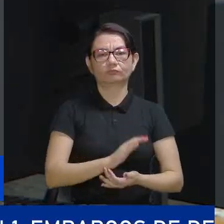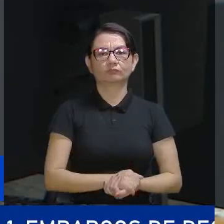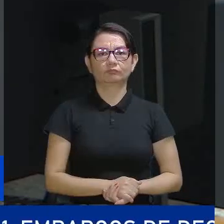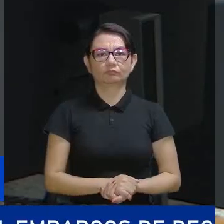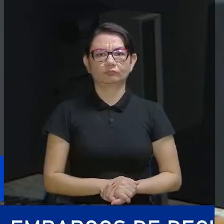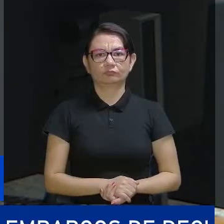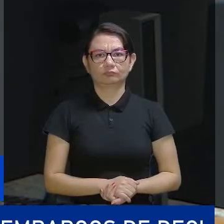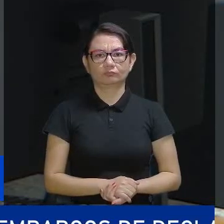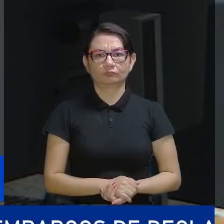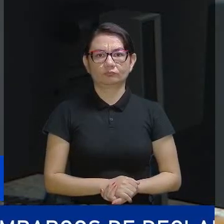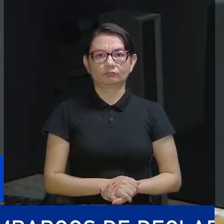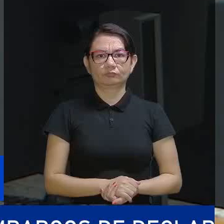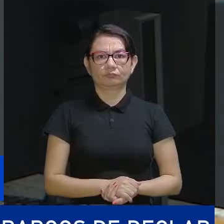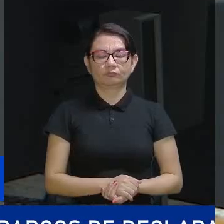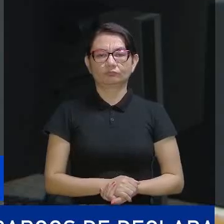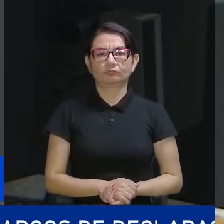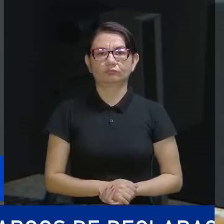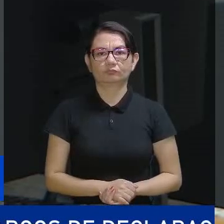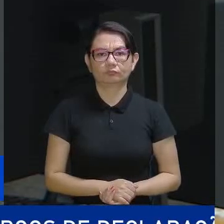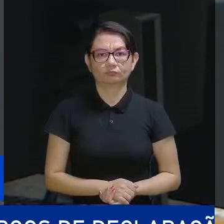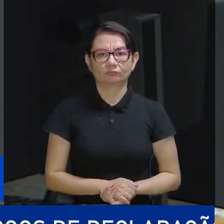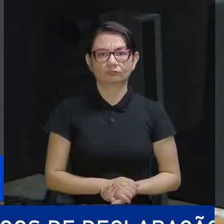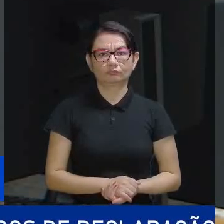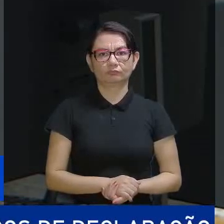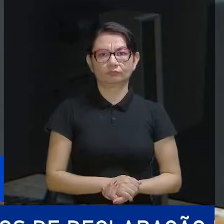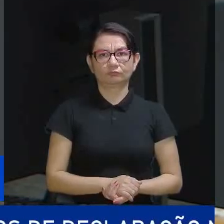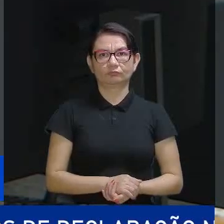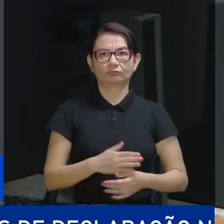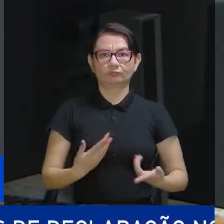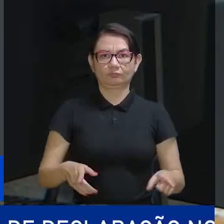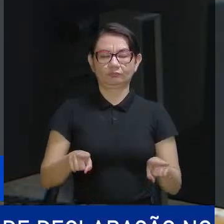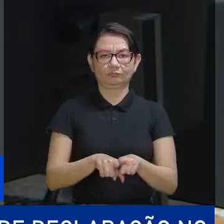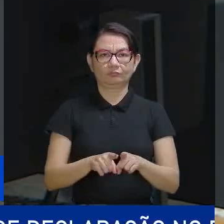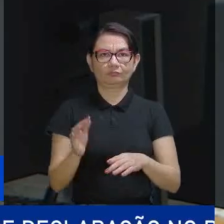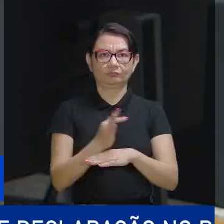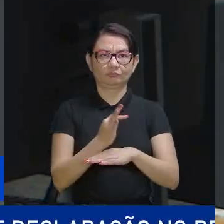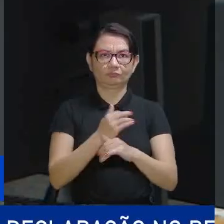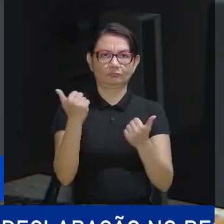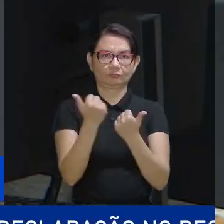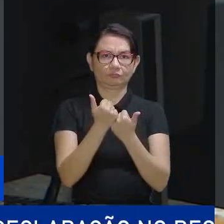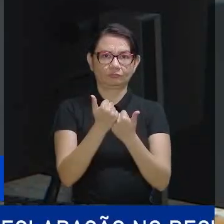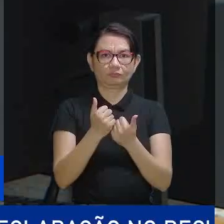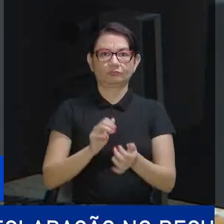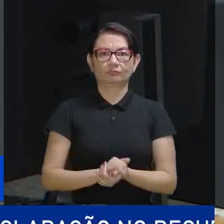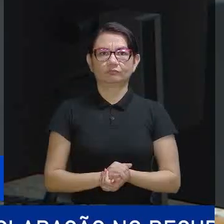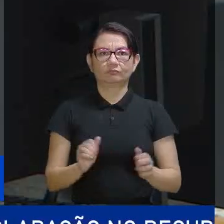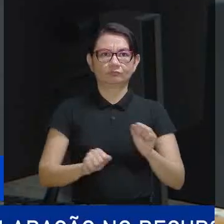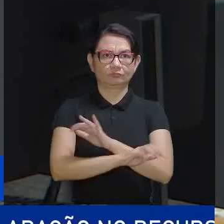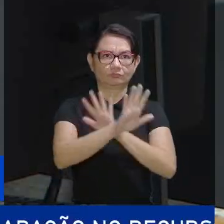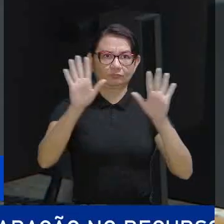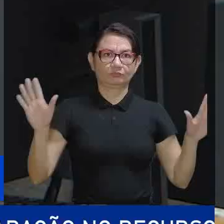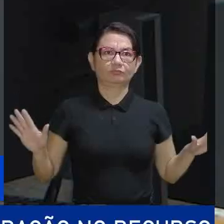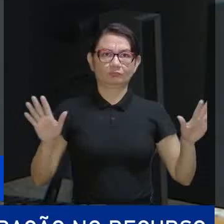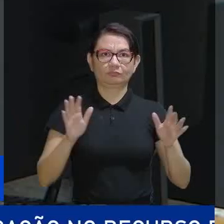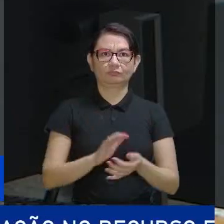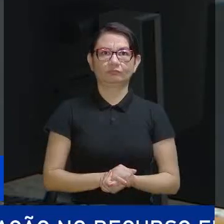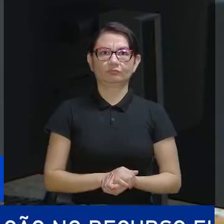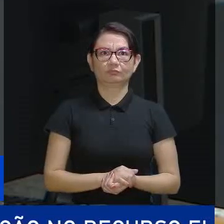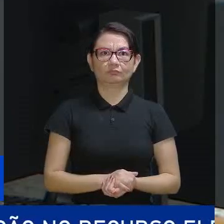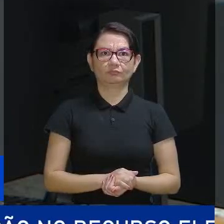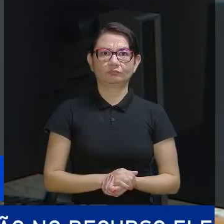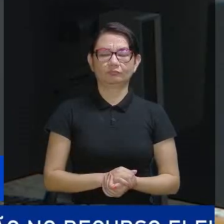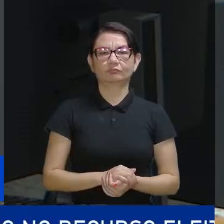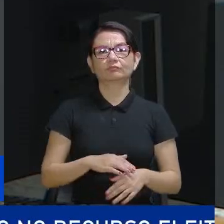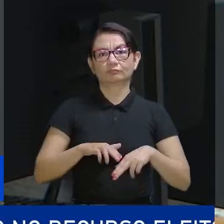Pereira. Ademais, quanto à regularidade formal da substituição, esclarece-se que tal não afasta a